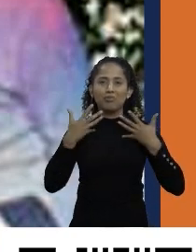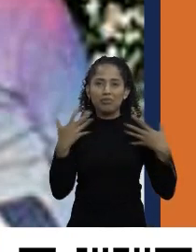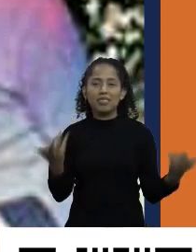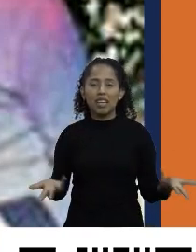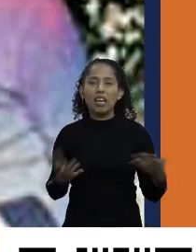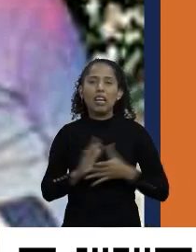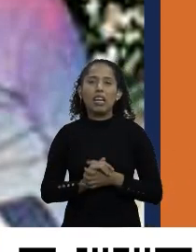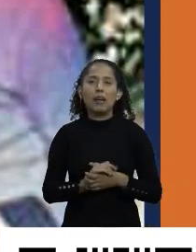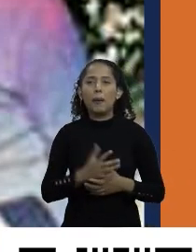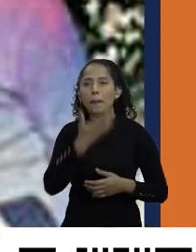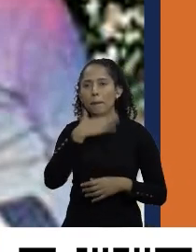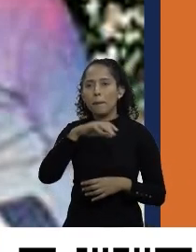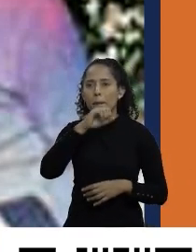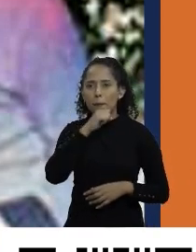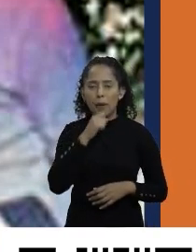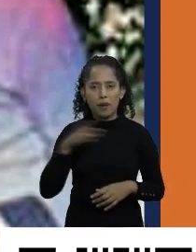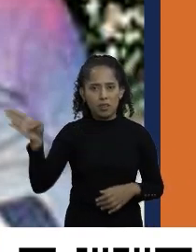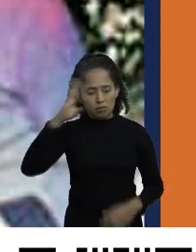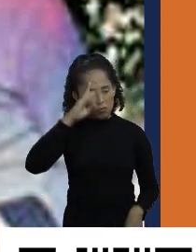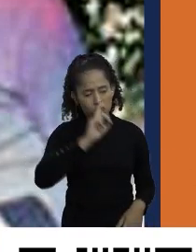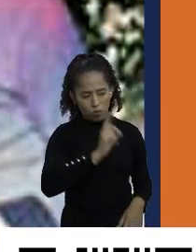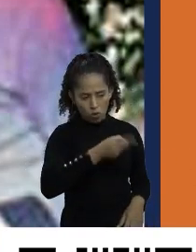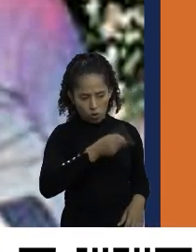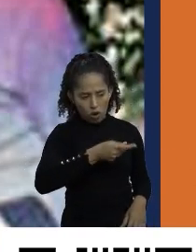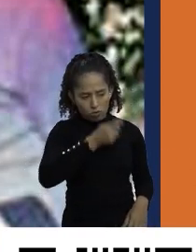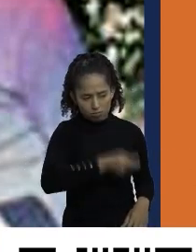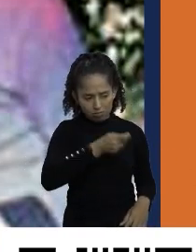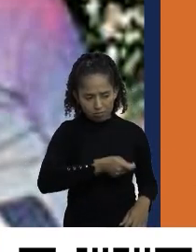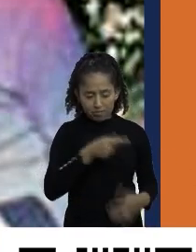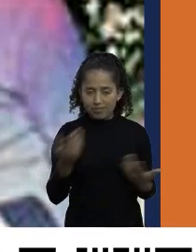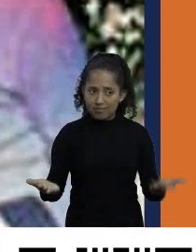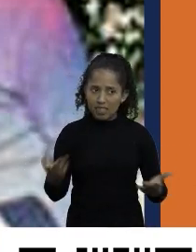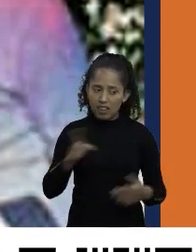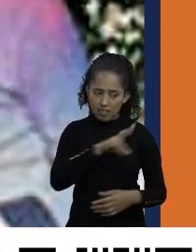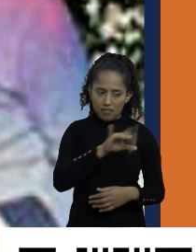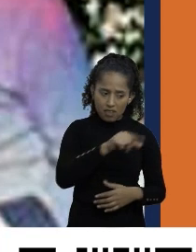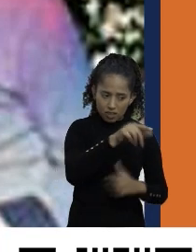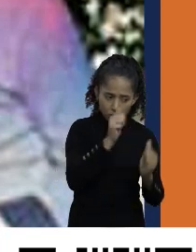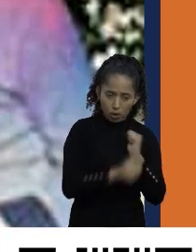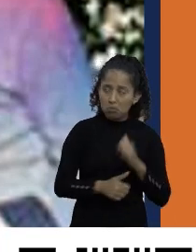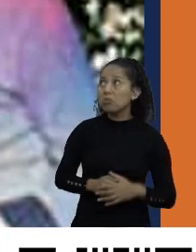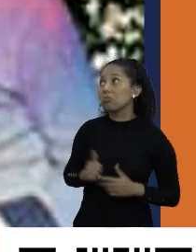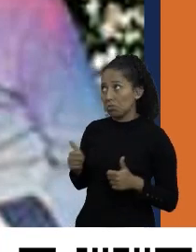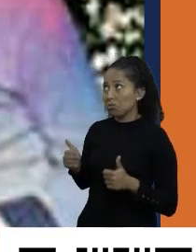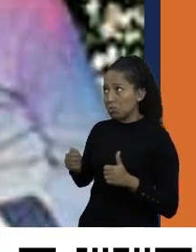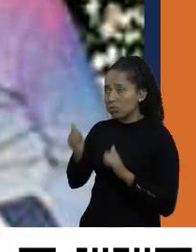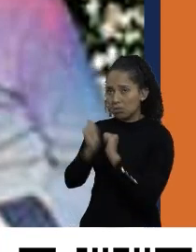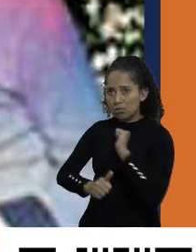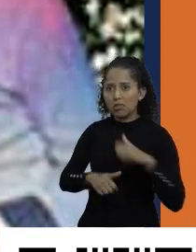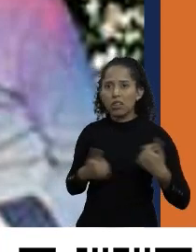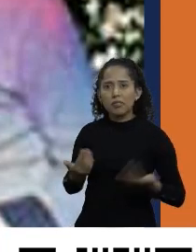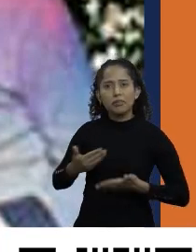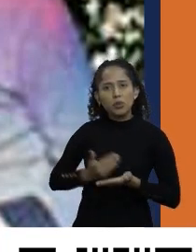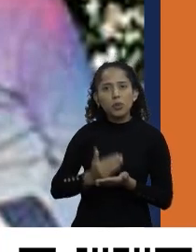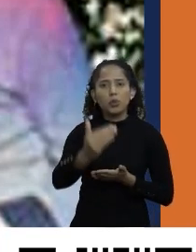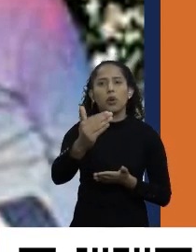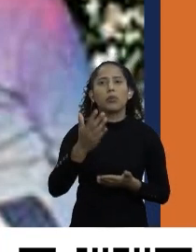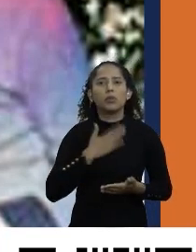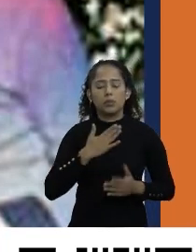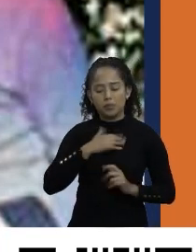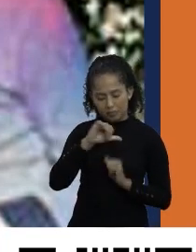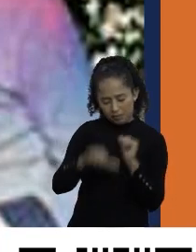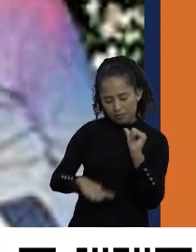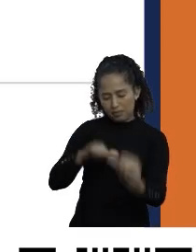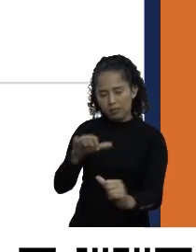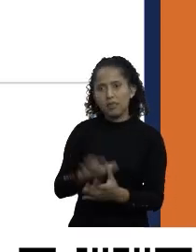né, com toda a disciplina de um militar, falou, você vai fazer esporte. Beleza, vamos fazer esporte. E assim começou a minha